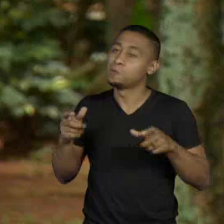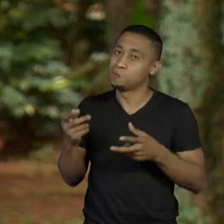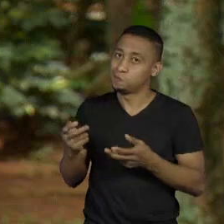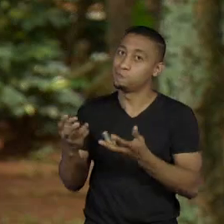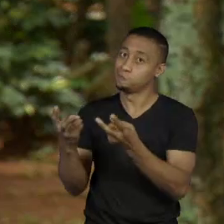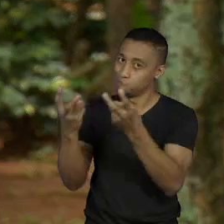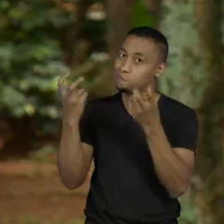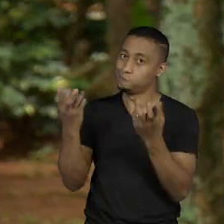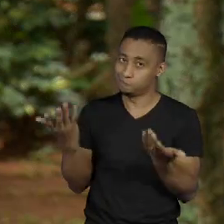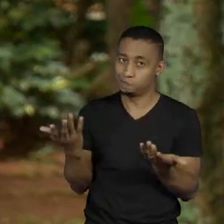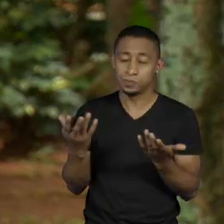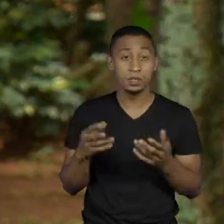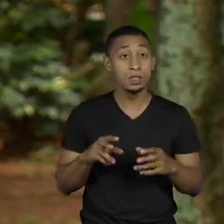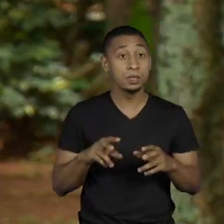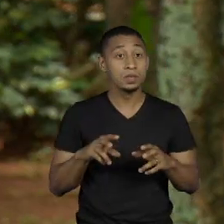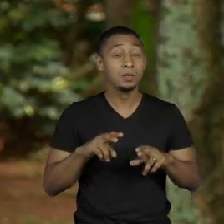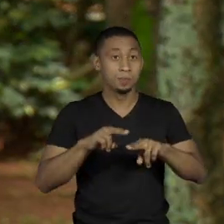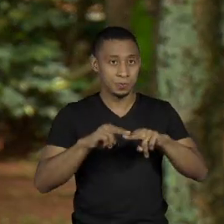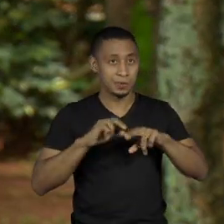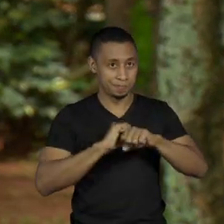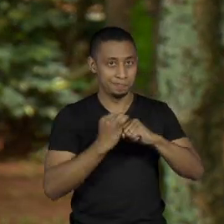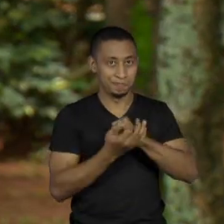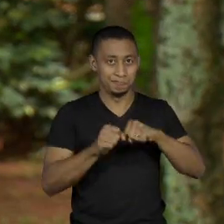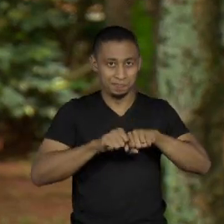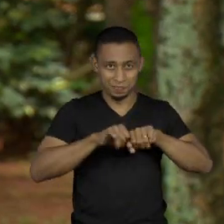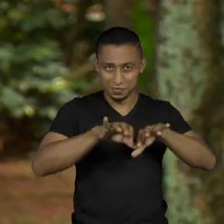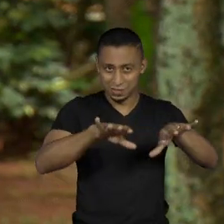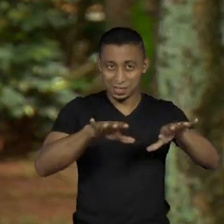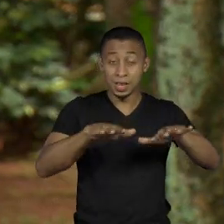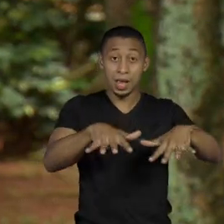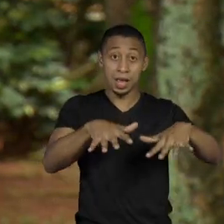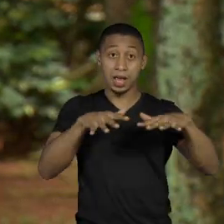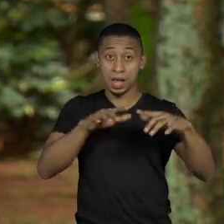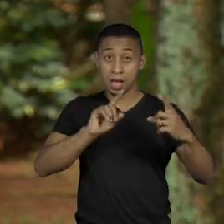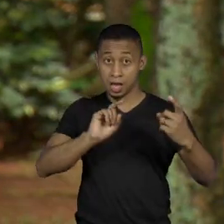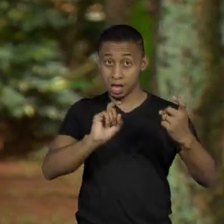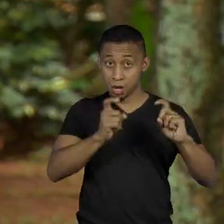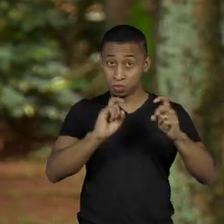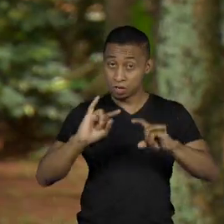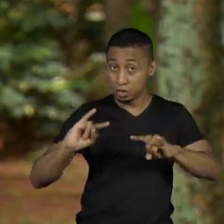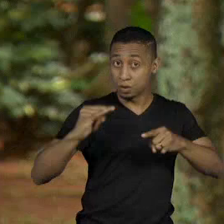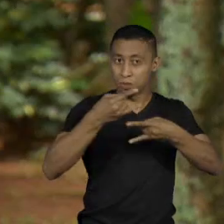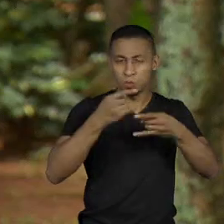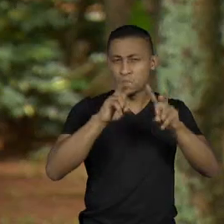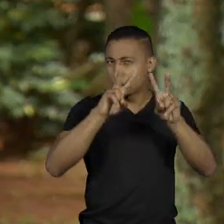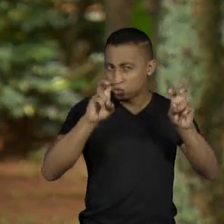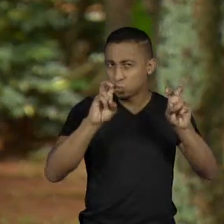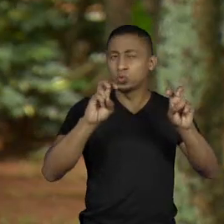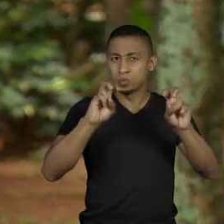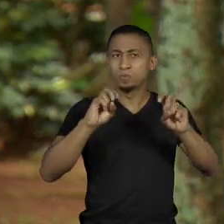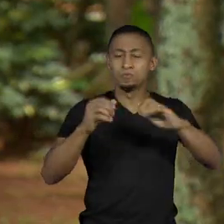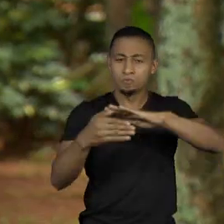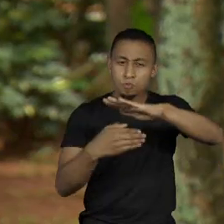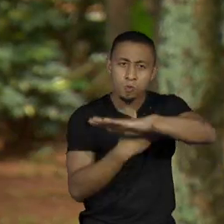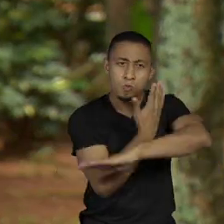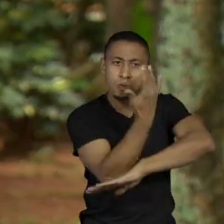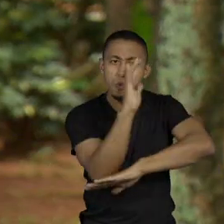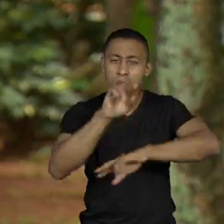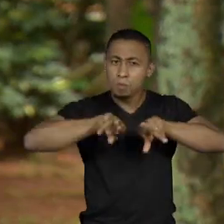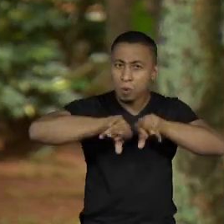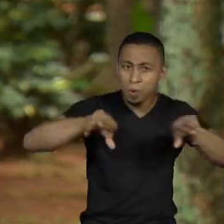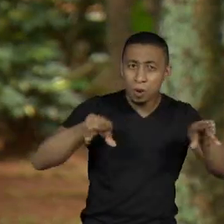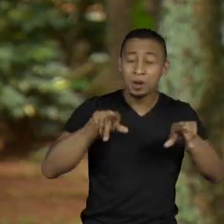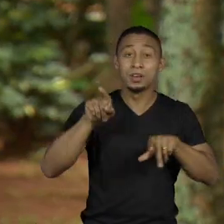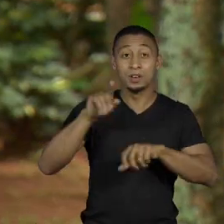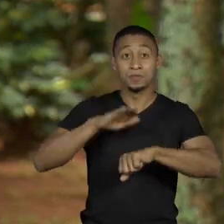Por conta da pandemia, a conferência sobre diversidade biológica, que seria realizada em outubro de 2020 na